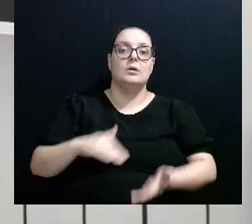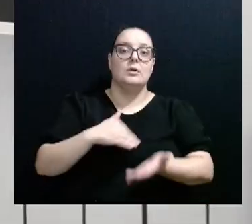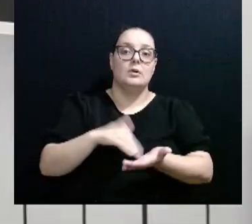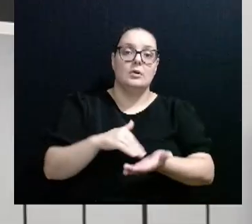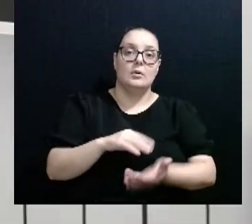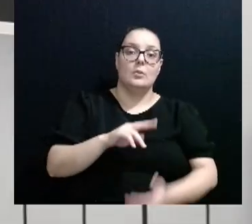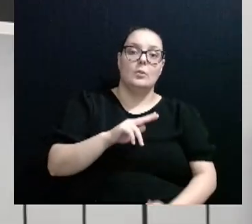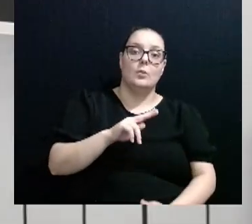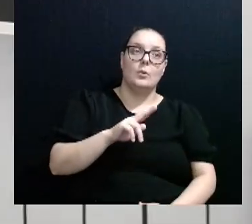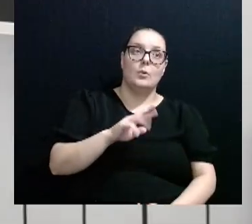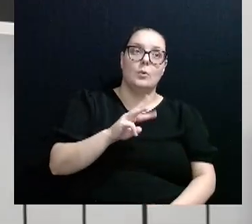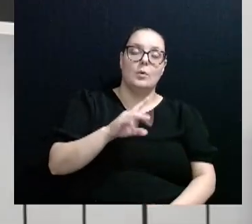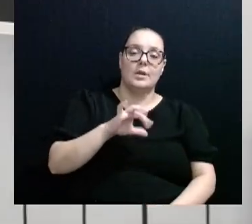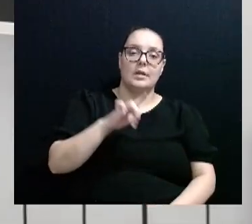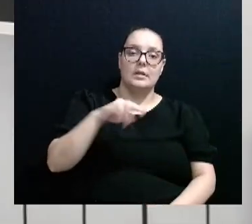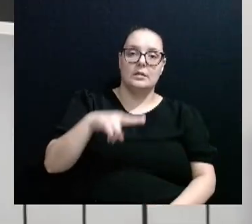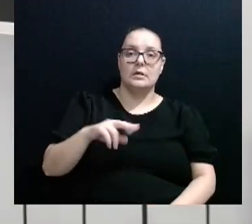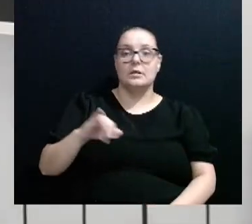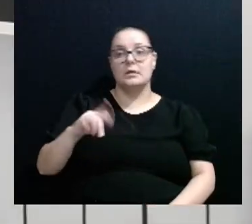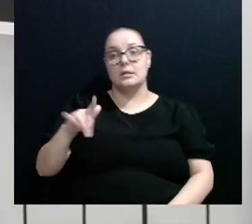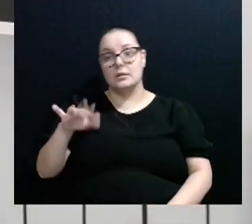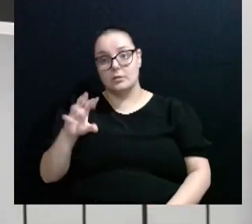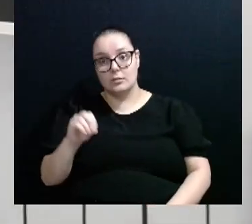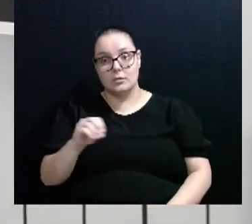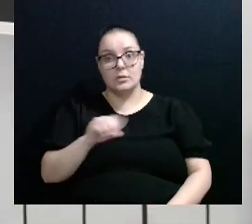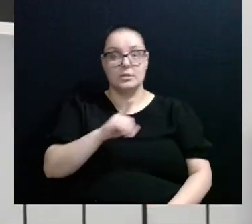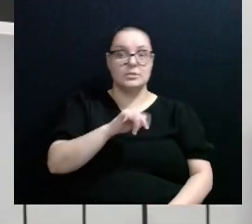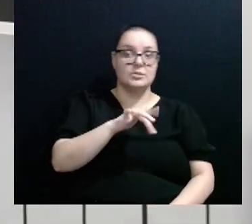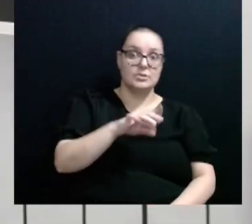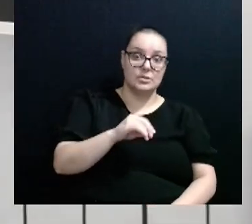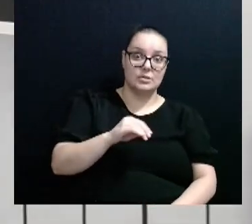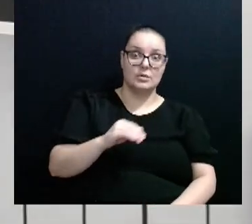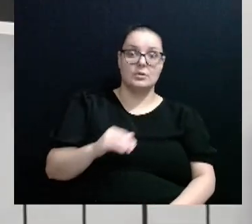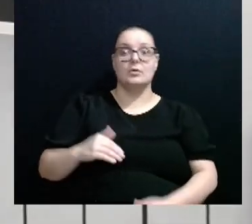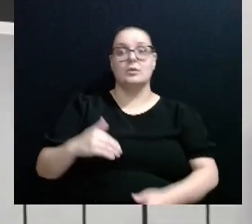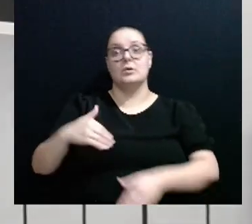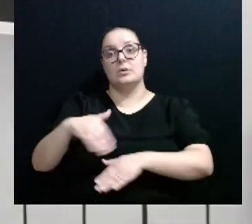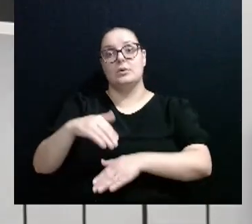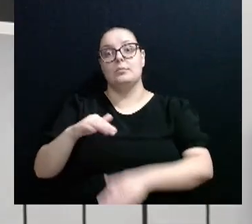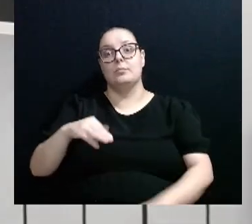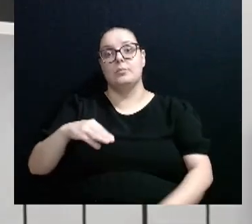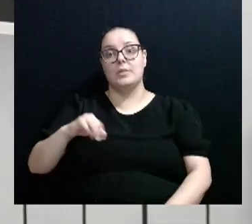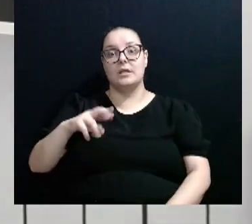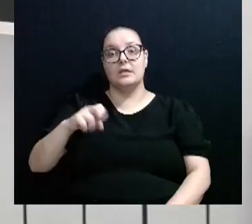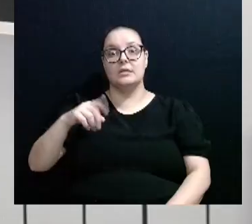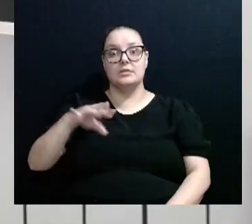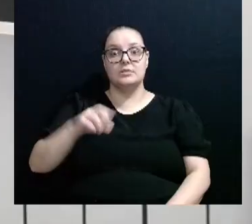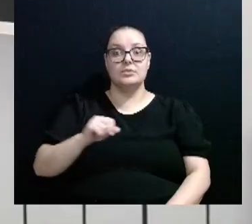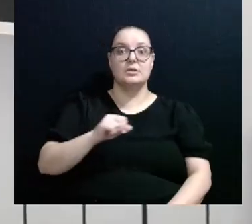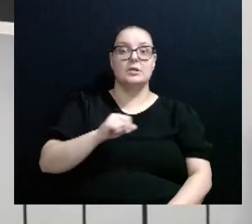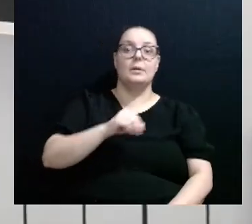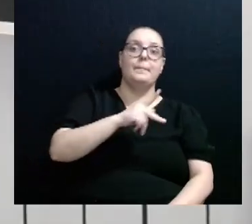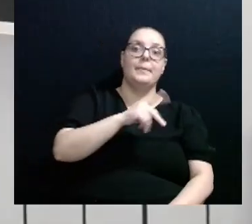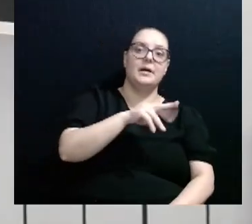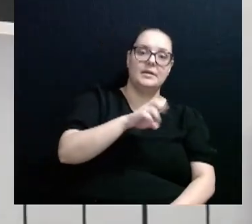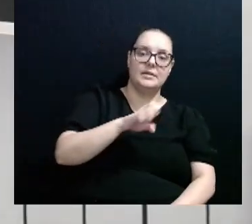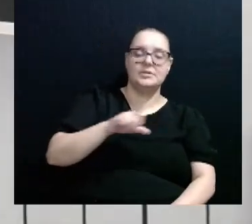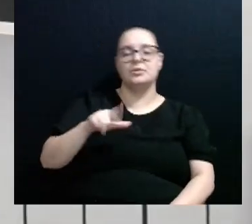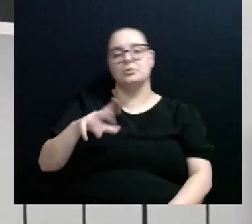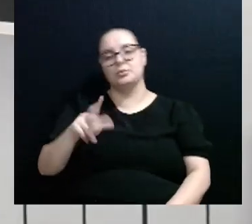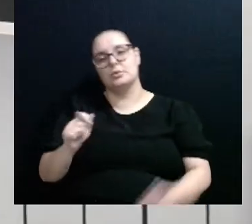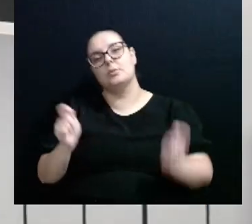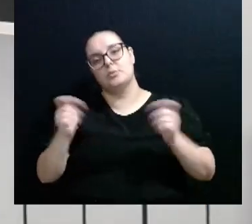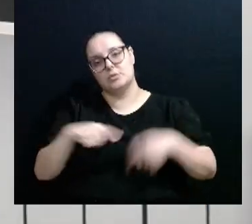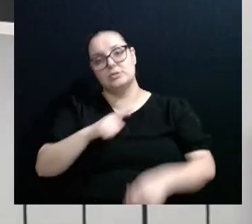Igor Pereira e Diego Torres, e na frente Mirandinha, Guilherme Parede e Luca, provável Guarani. E